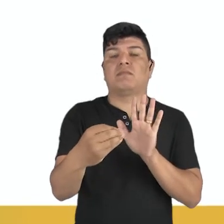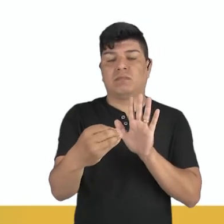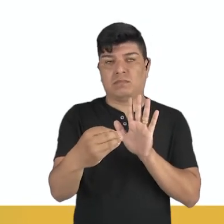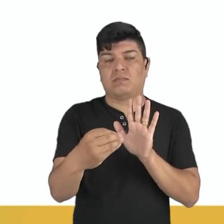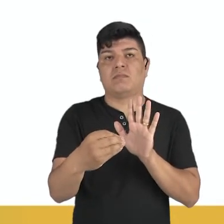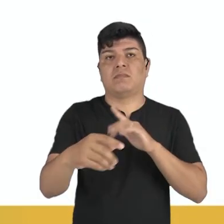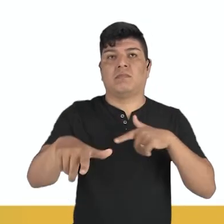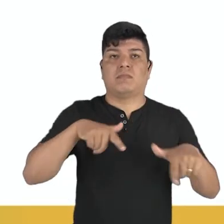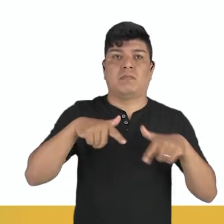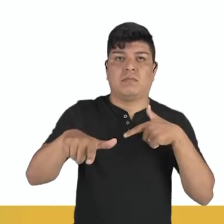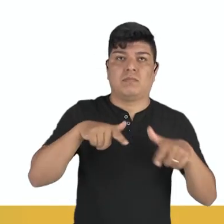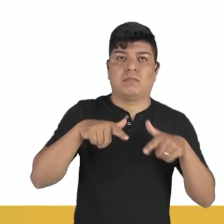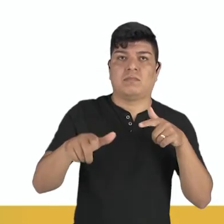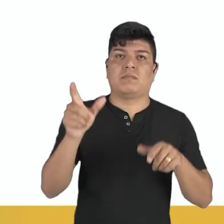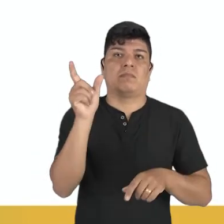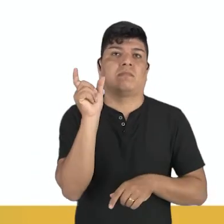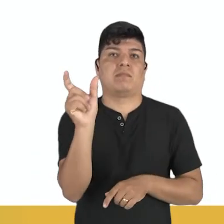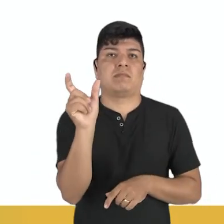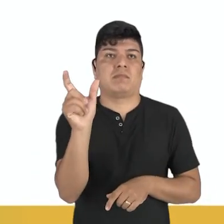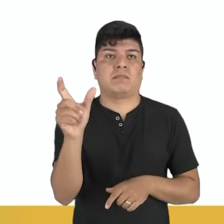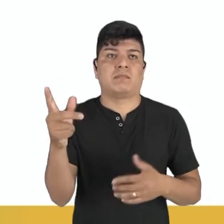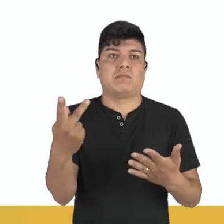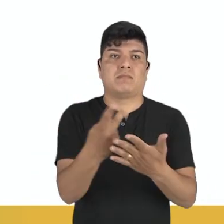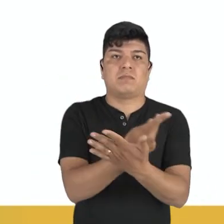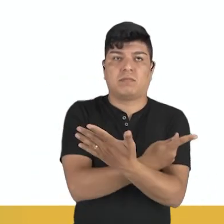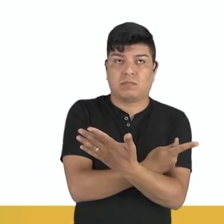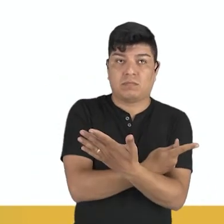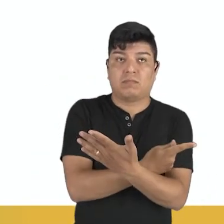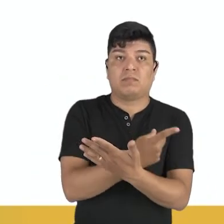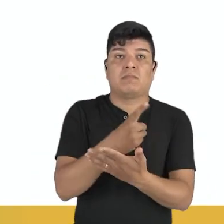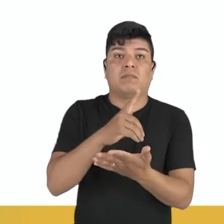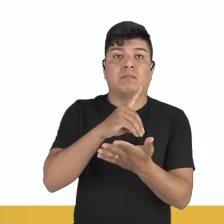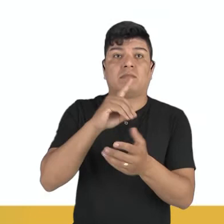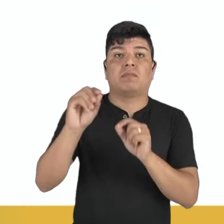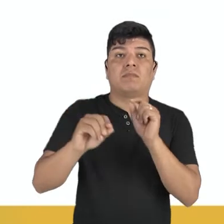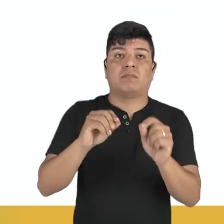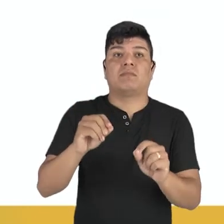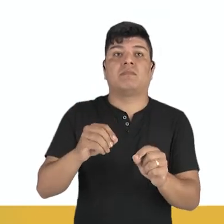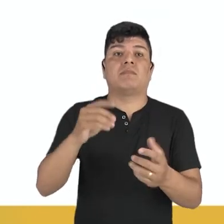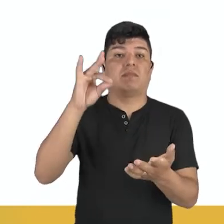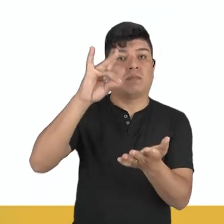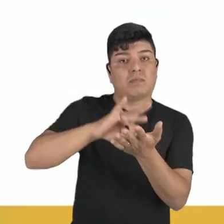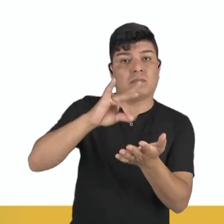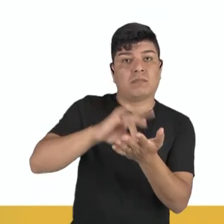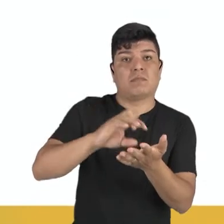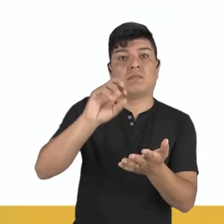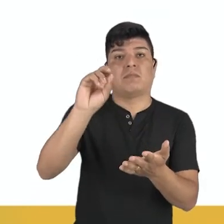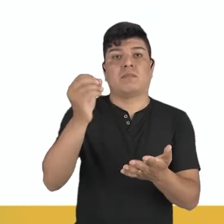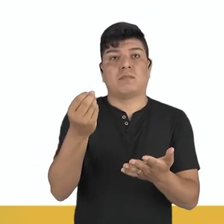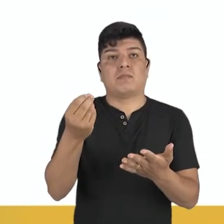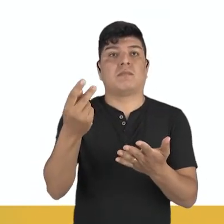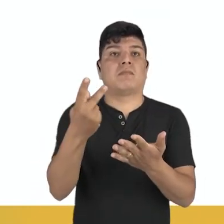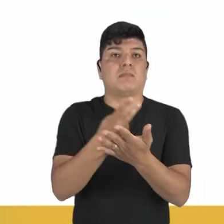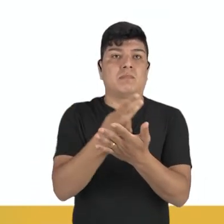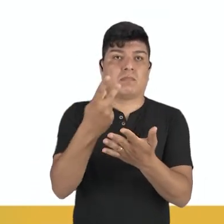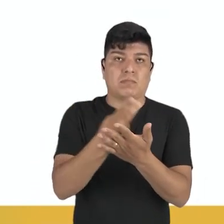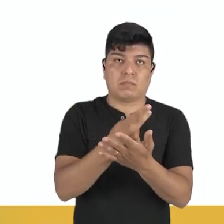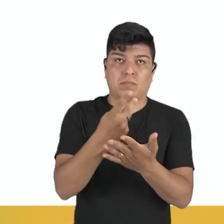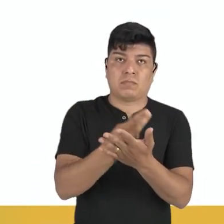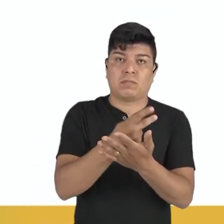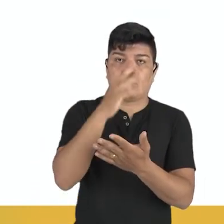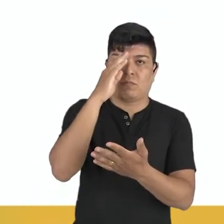de construções simbólicas o trabalho com as palavras podem ser realizado com sentido denotativo ou conotativo